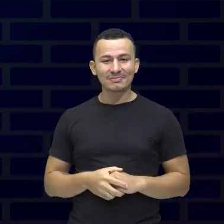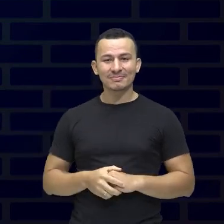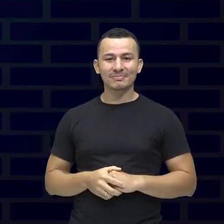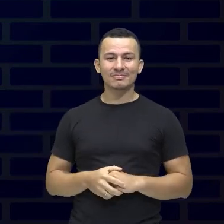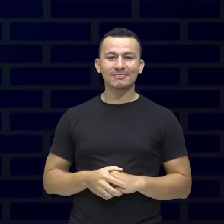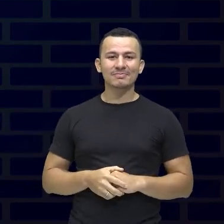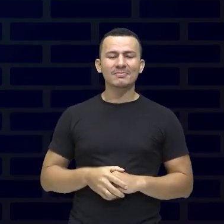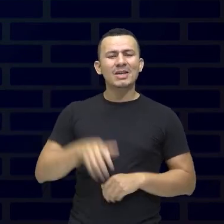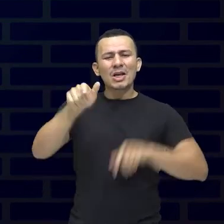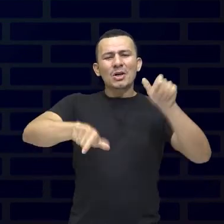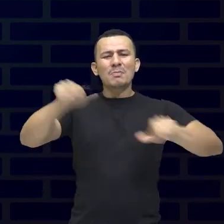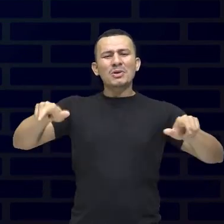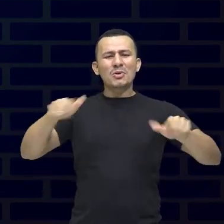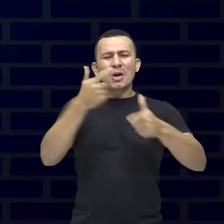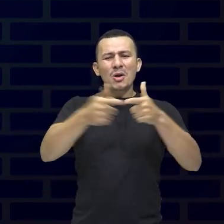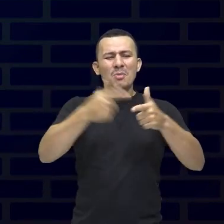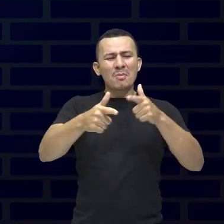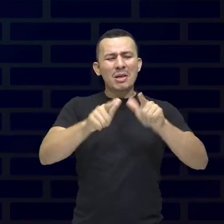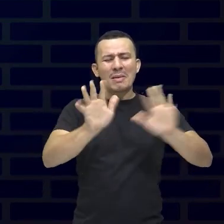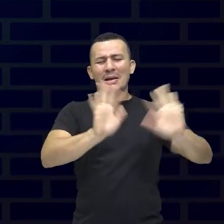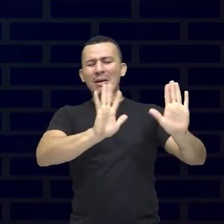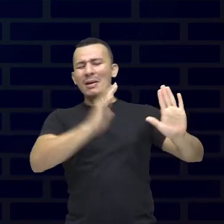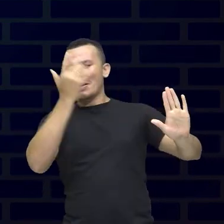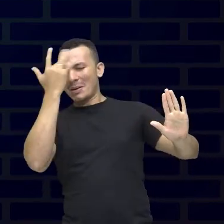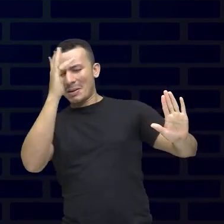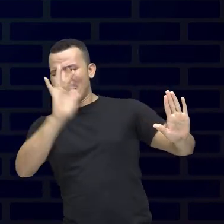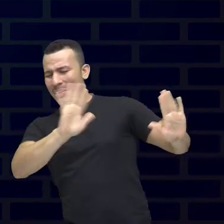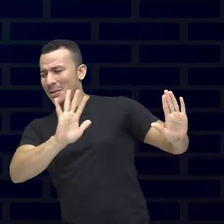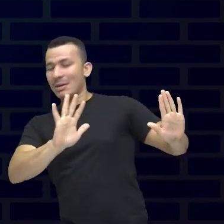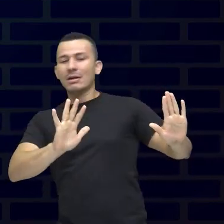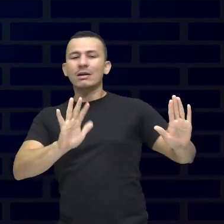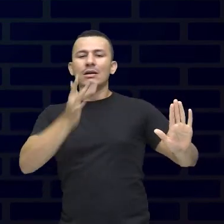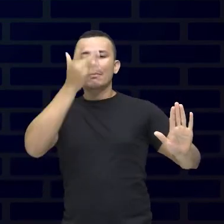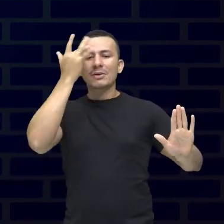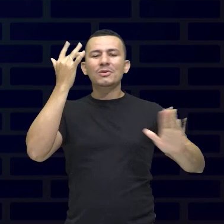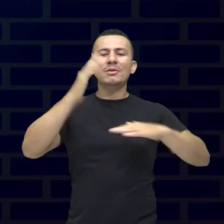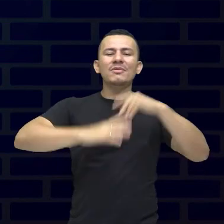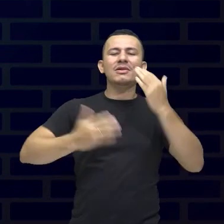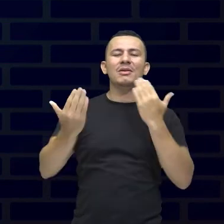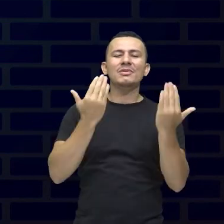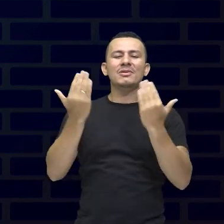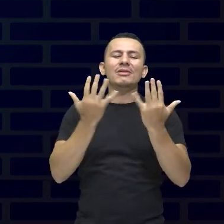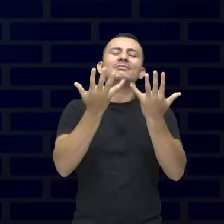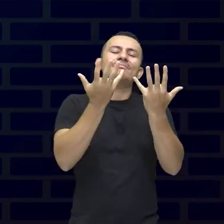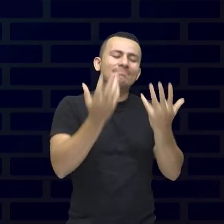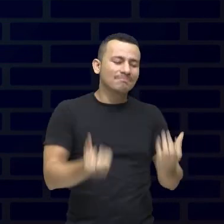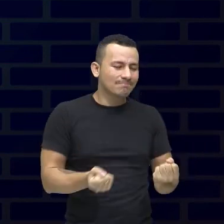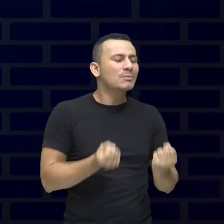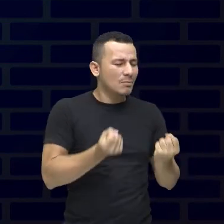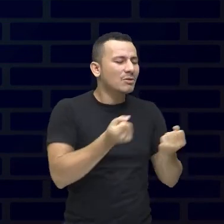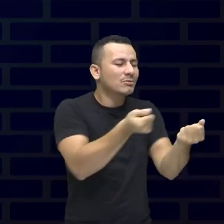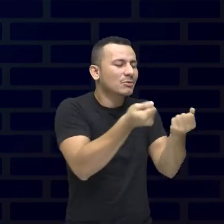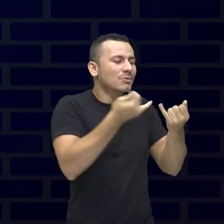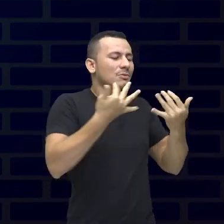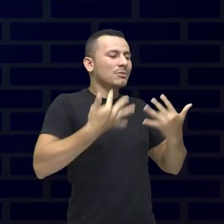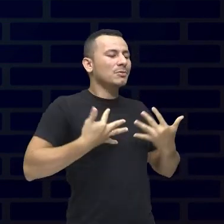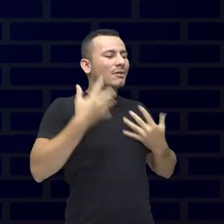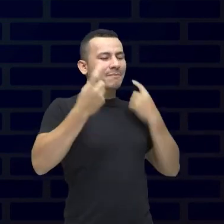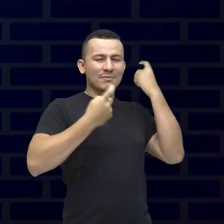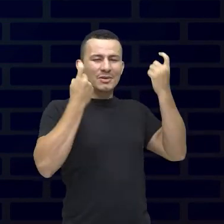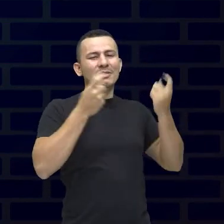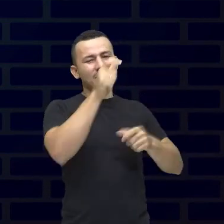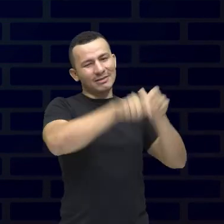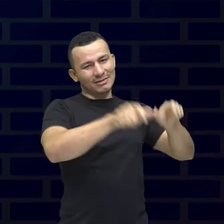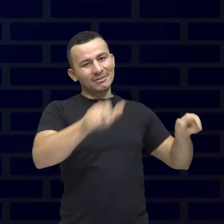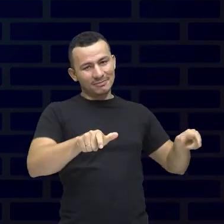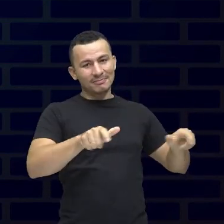muitos fogem dos problemas, você escolheu ouvir as aflições e as preocupações das pessoas.